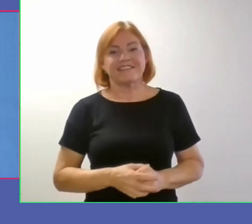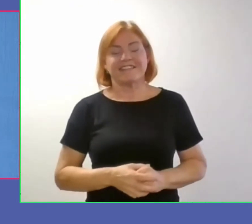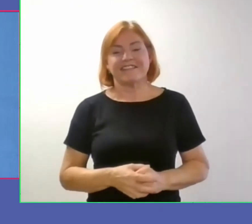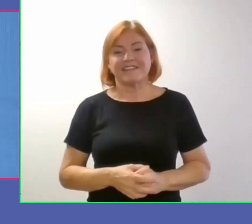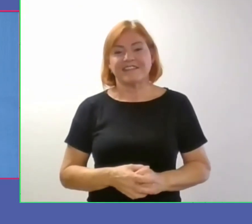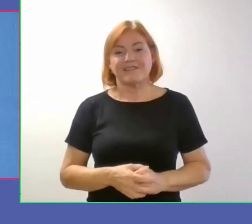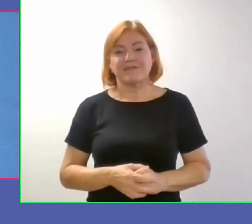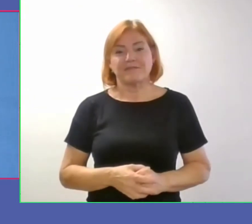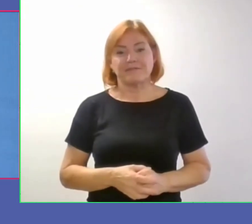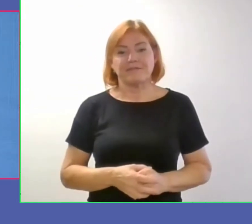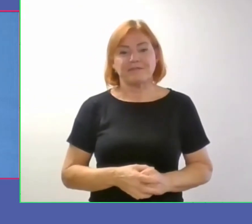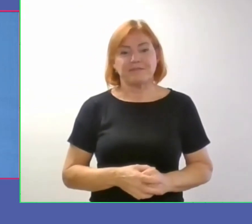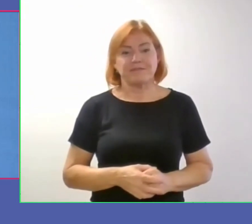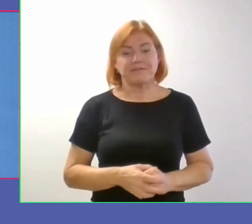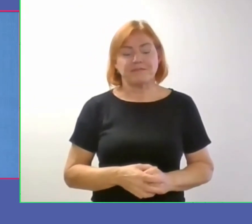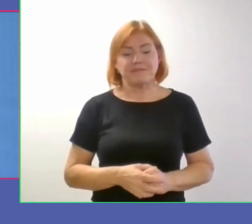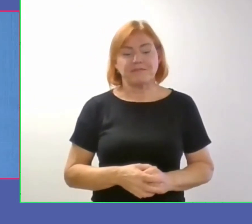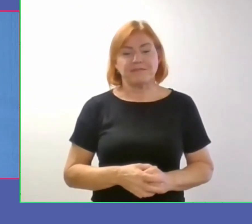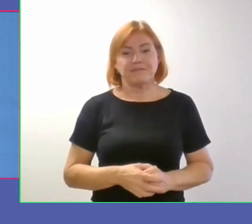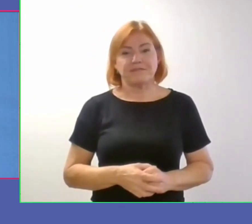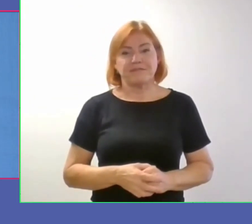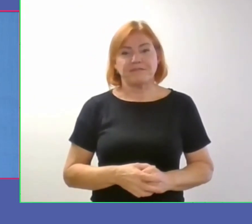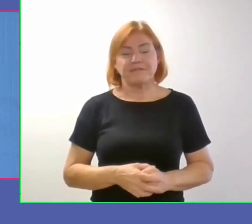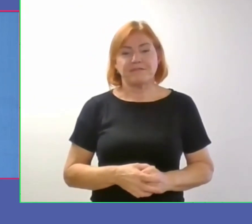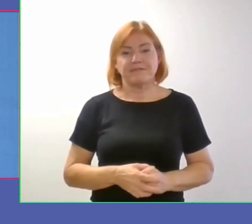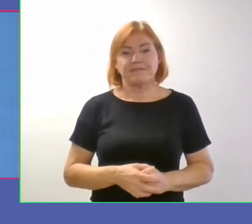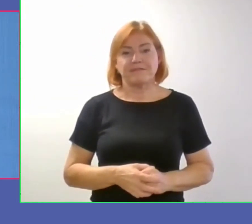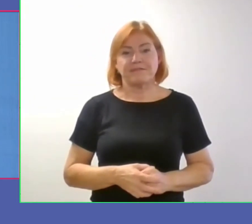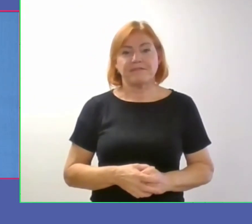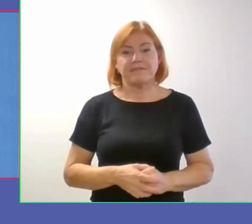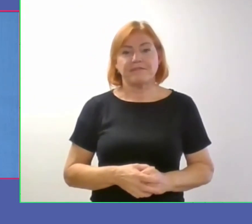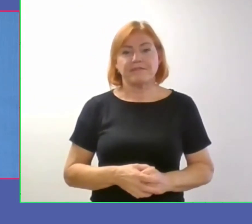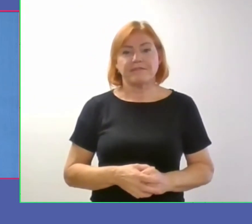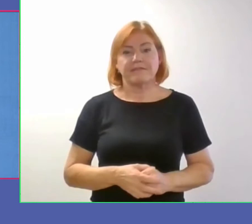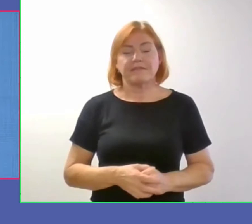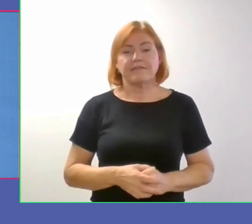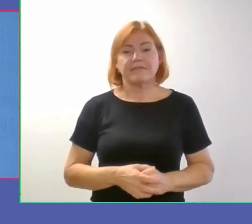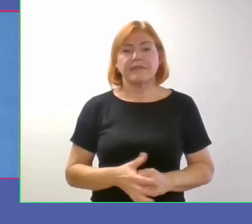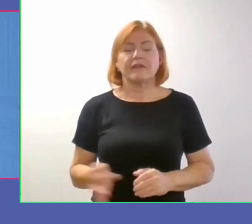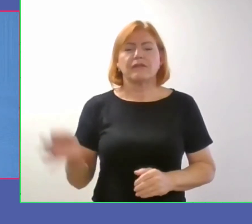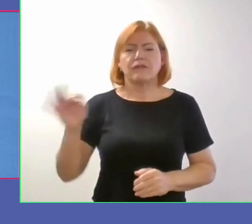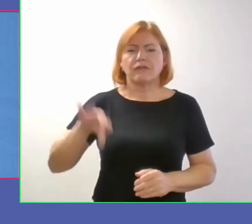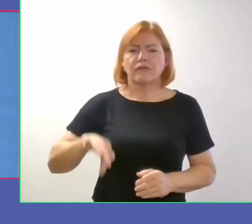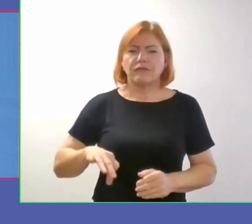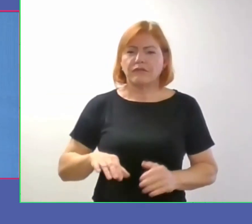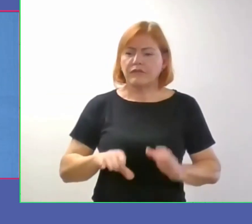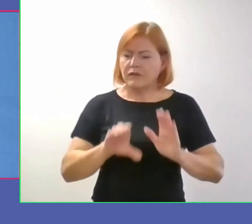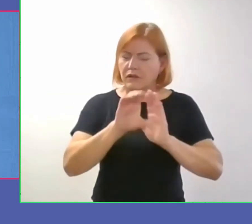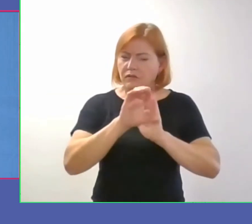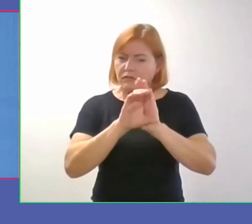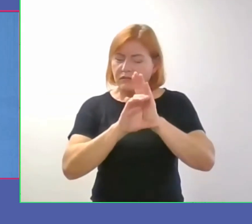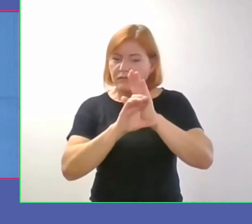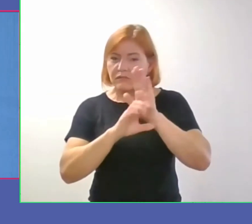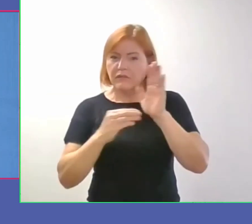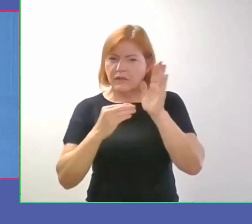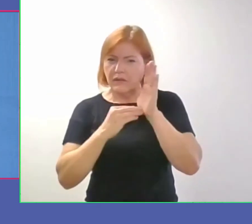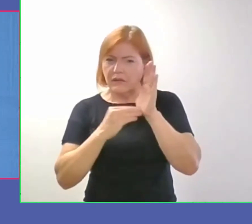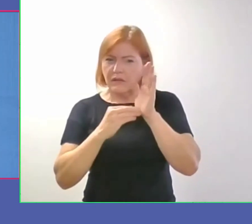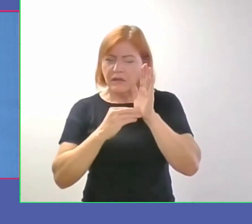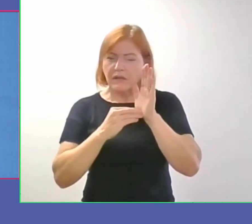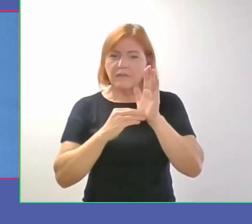então, no final do capítulo 12, ele mostra o seu foco. Olha só,